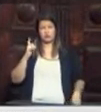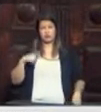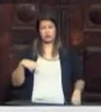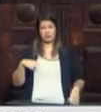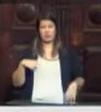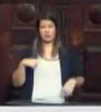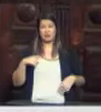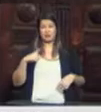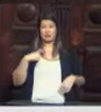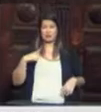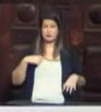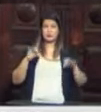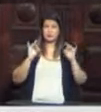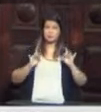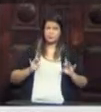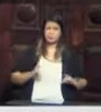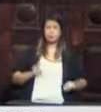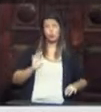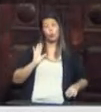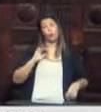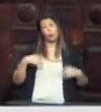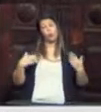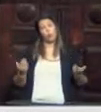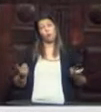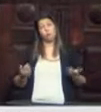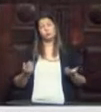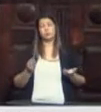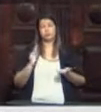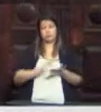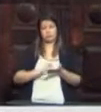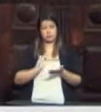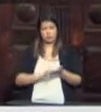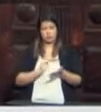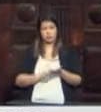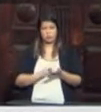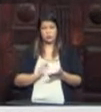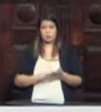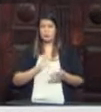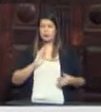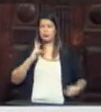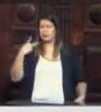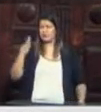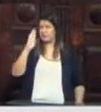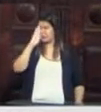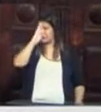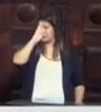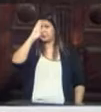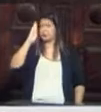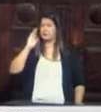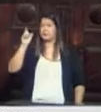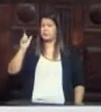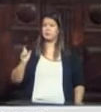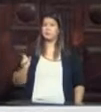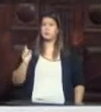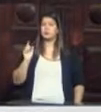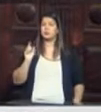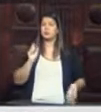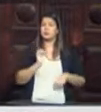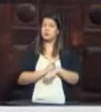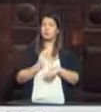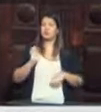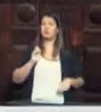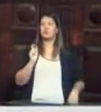aquilo que ela não cumpriu. Vamos lembrar, qual era o maior legado que o Estado deixaria com relação